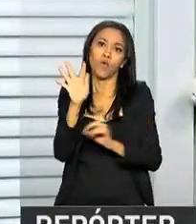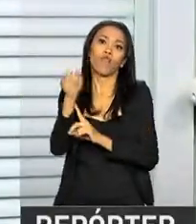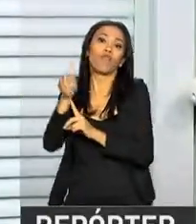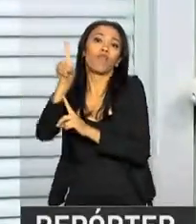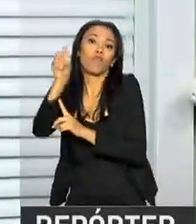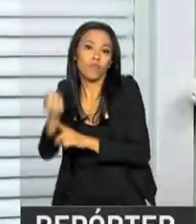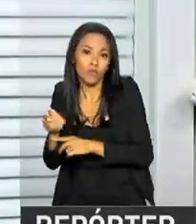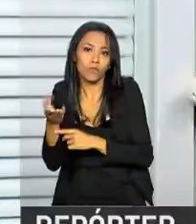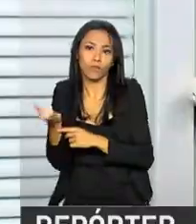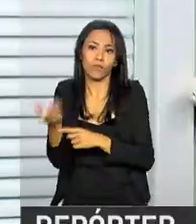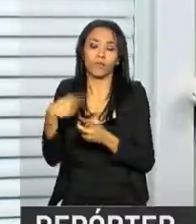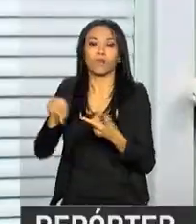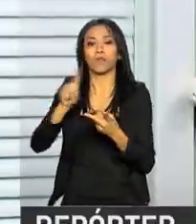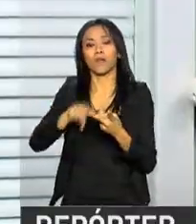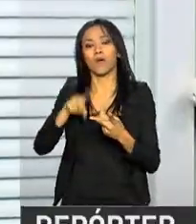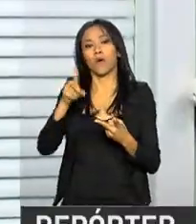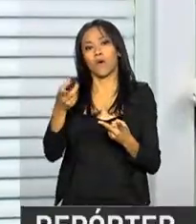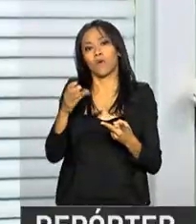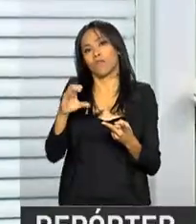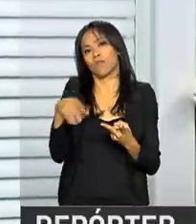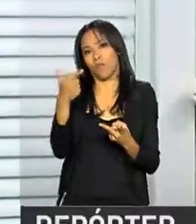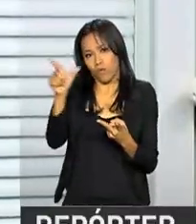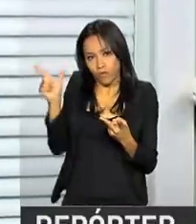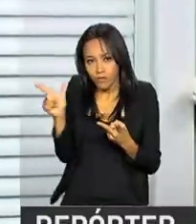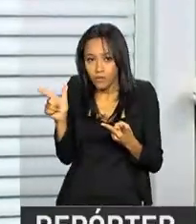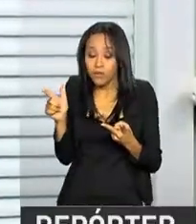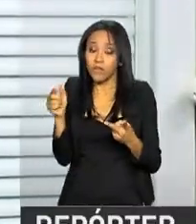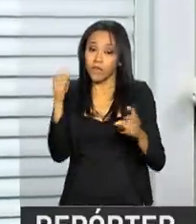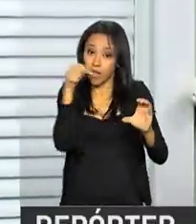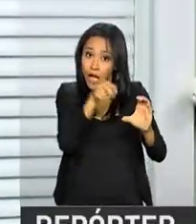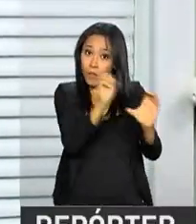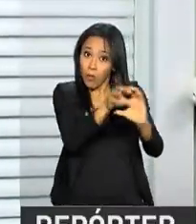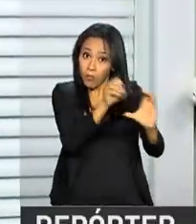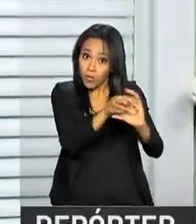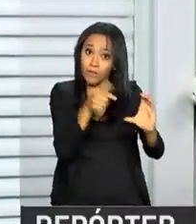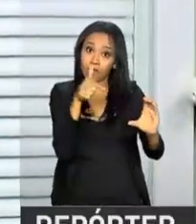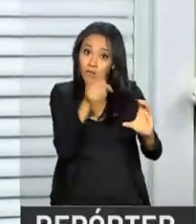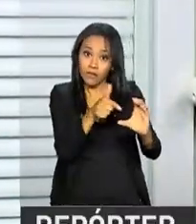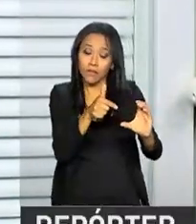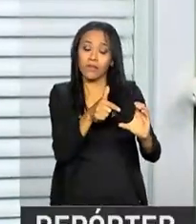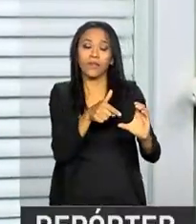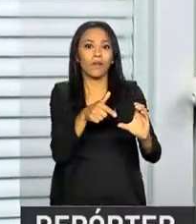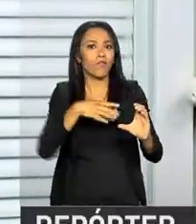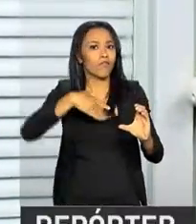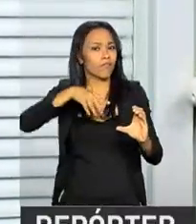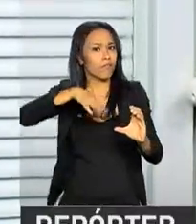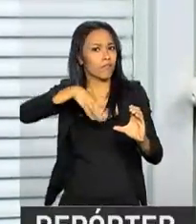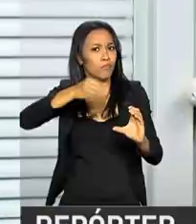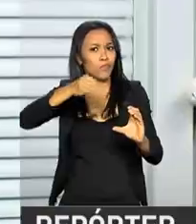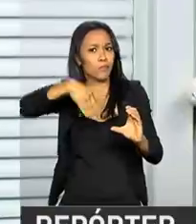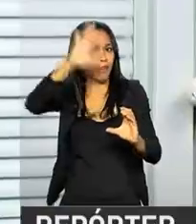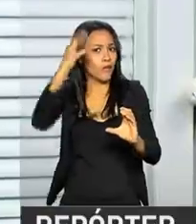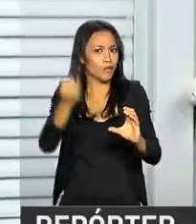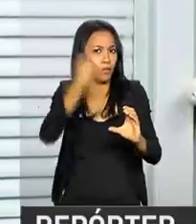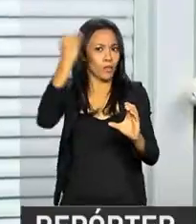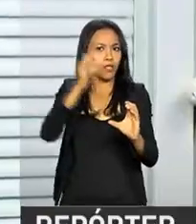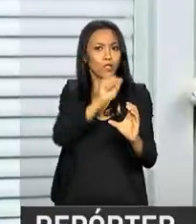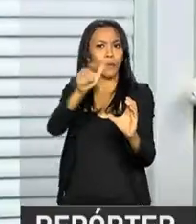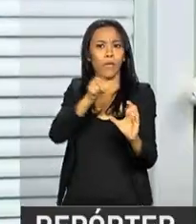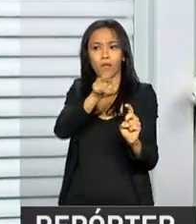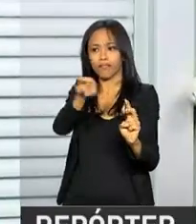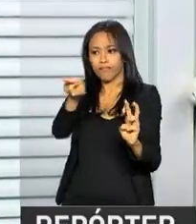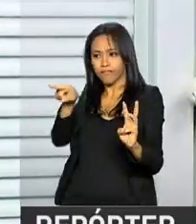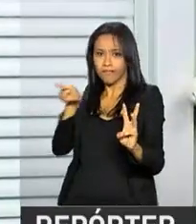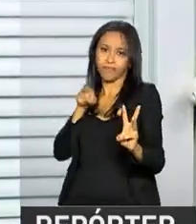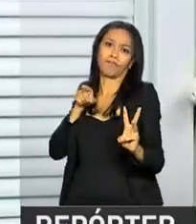investimentos ou cds a poupança ela tem uma característica muito importante em relação à